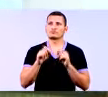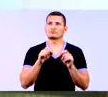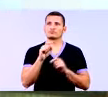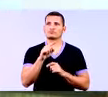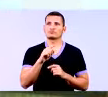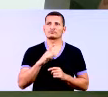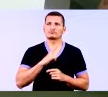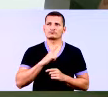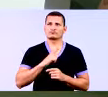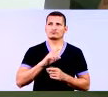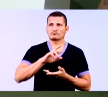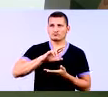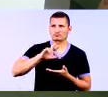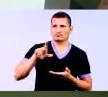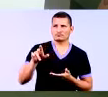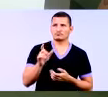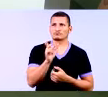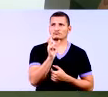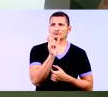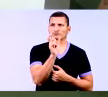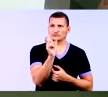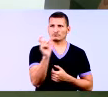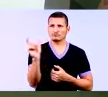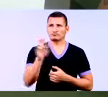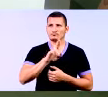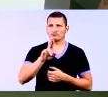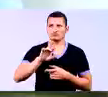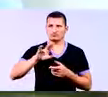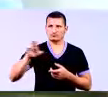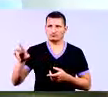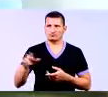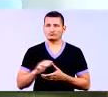Tem várias nomenclaturas da várias nomenclaturas, exatamente. Né? O que é isso?